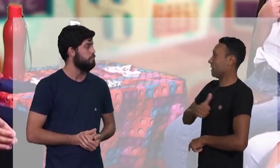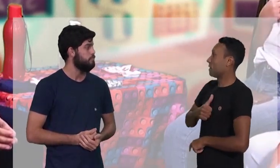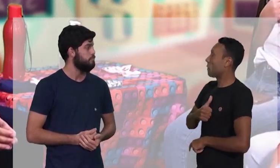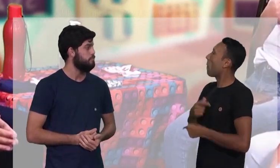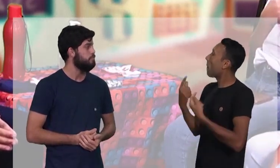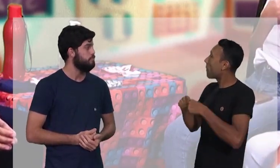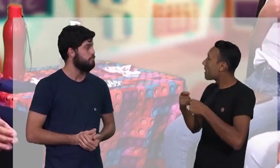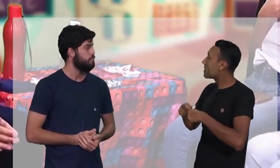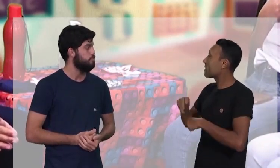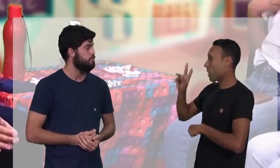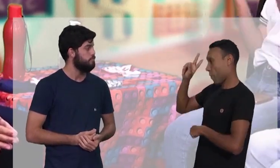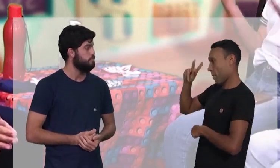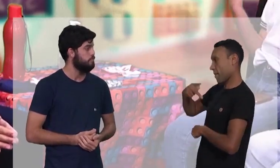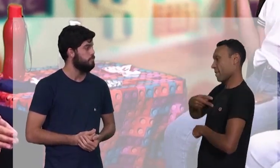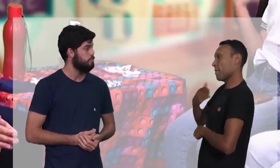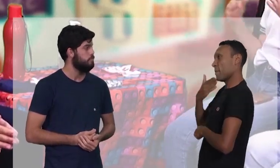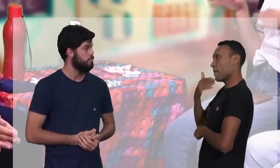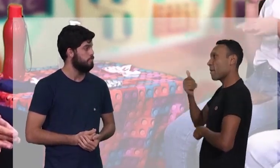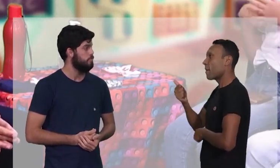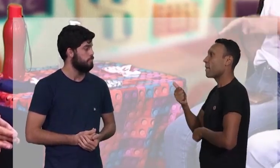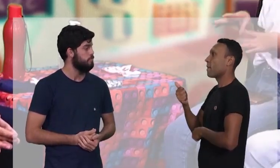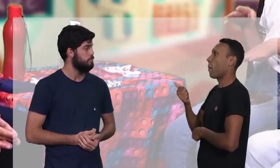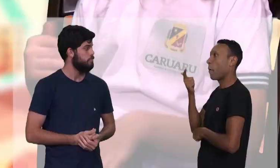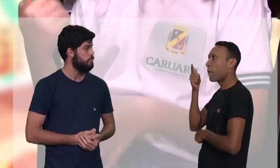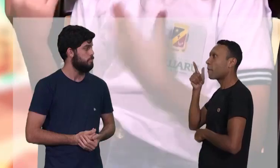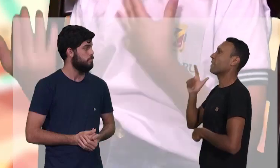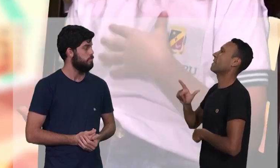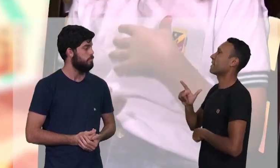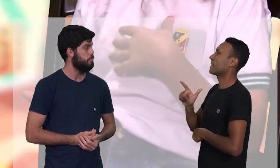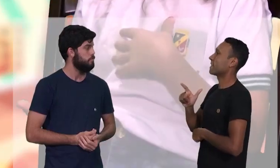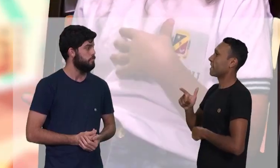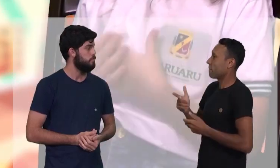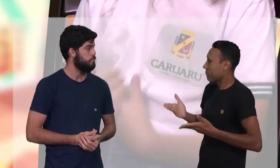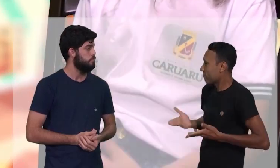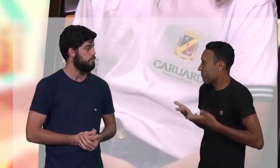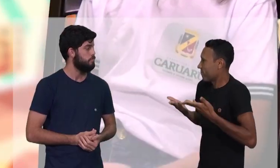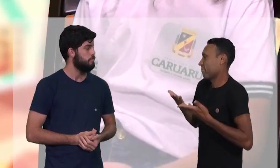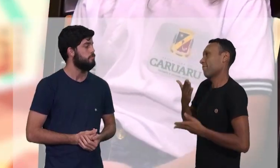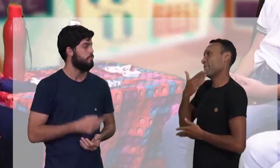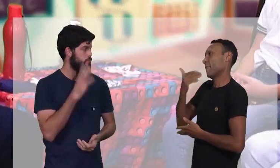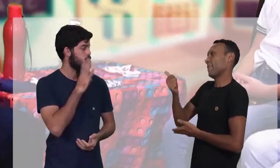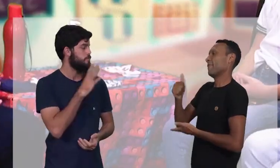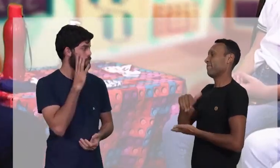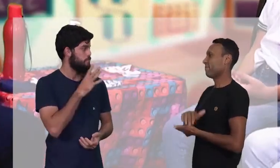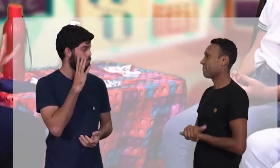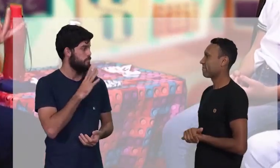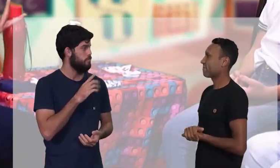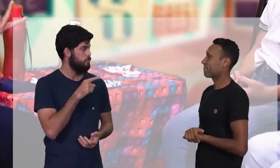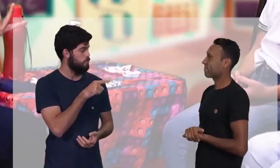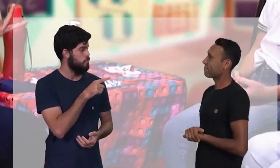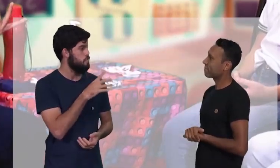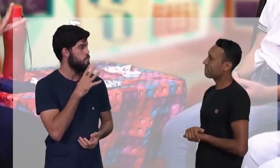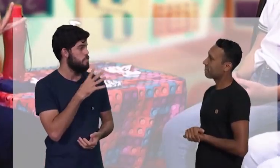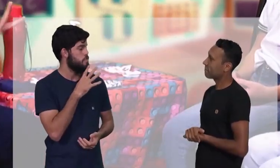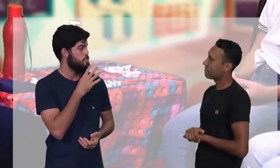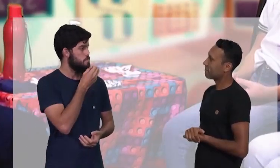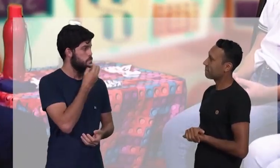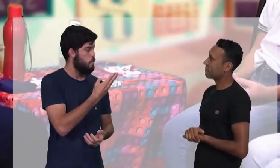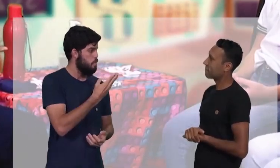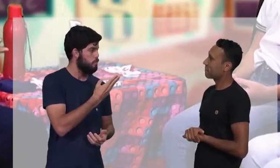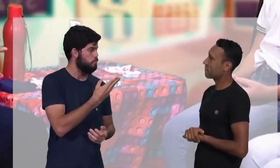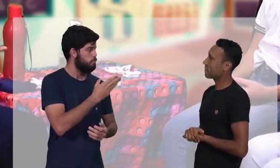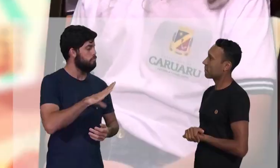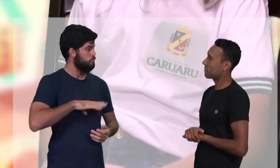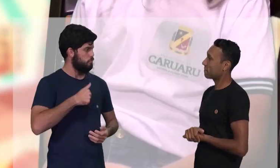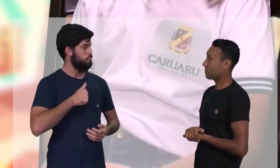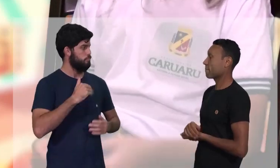se conhecer melhor. Pra gente conseguir ter uma autoestima maior. Legal, né? Porque você conhece alguma coisa que você é bom, acho que vai aumentar a